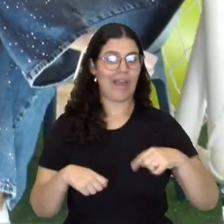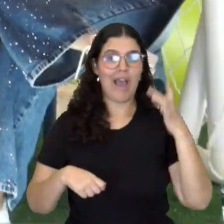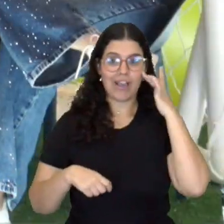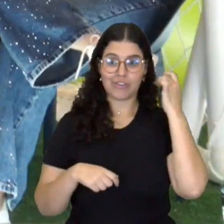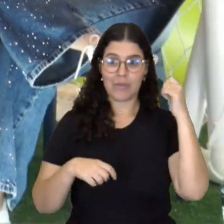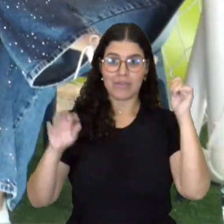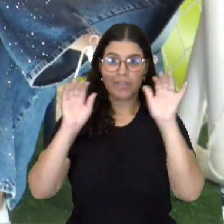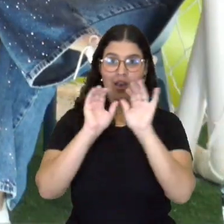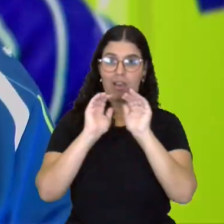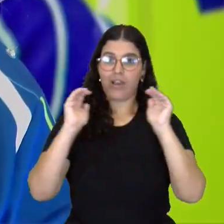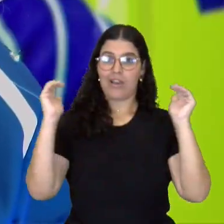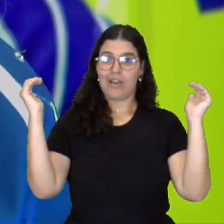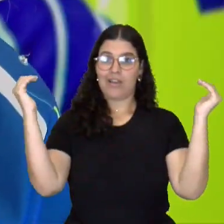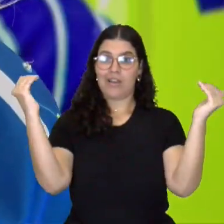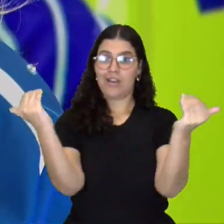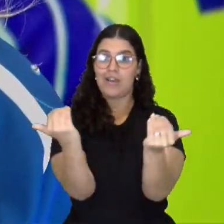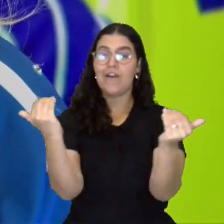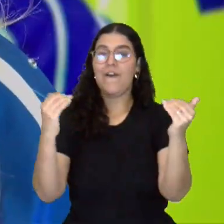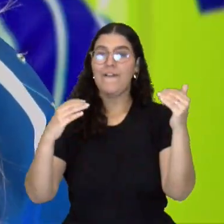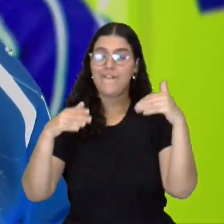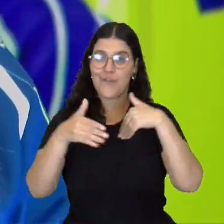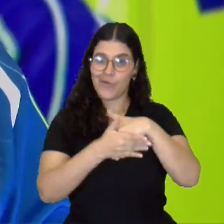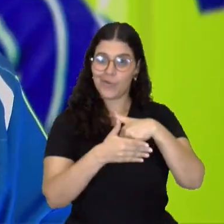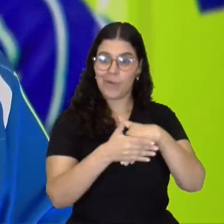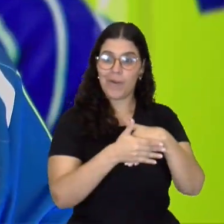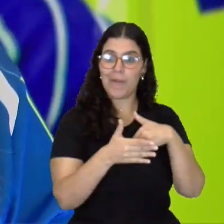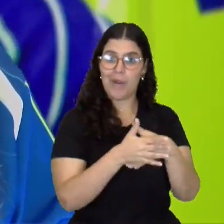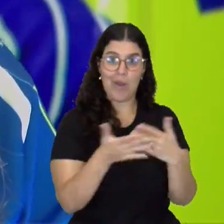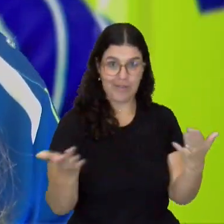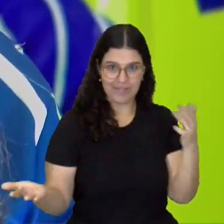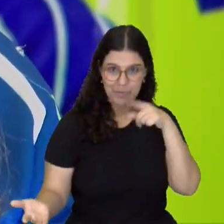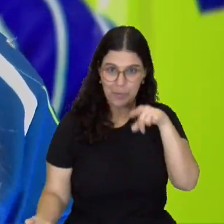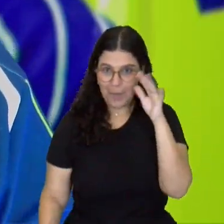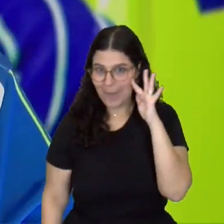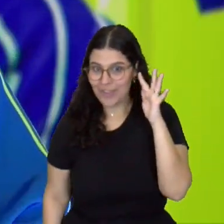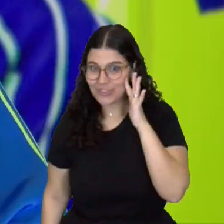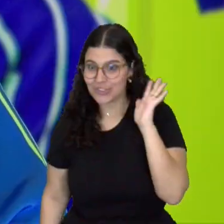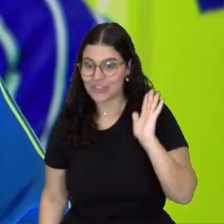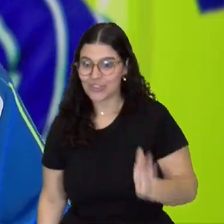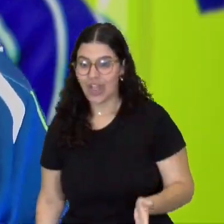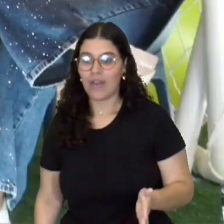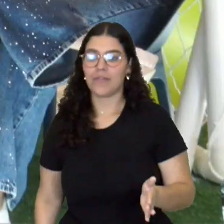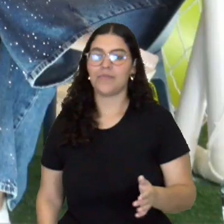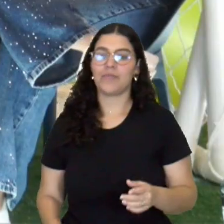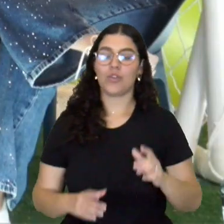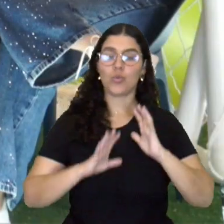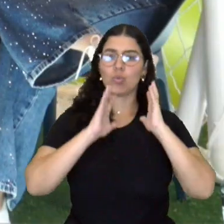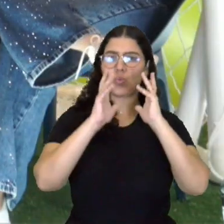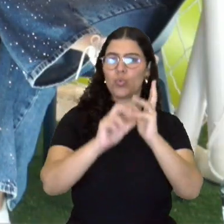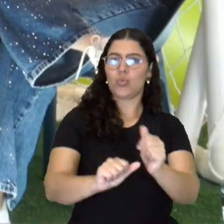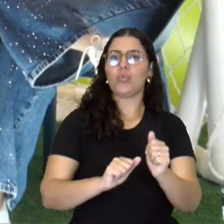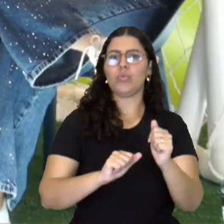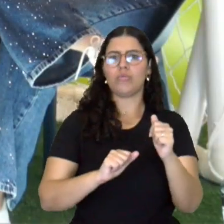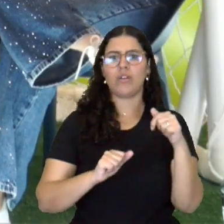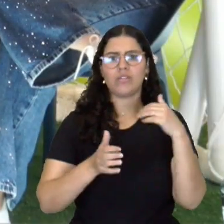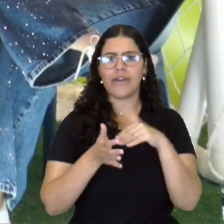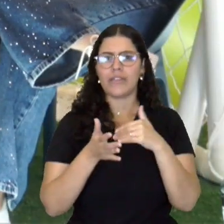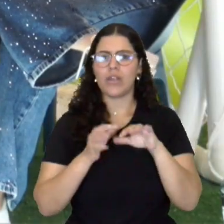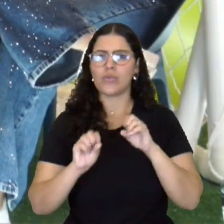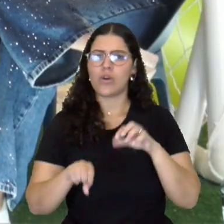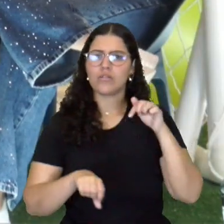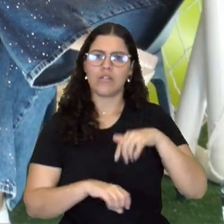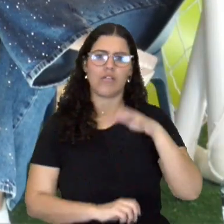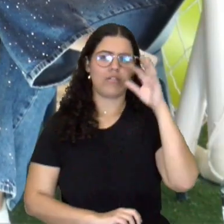Toda a rede do Recife está trabalhando, unindo. Os professores estão ali, como o professor Paulo falou, ele é um professor que trabalhou no FL.